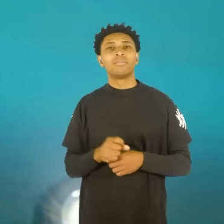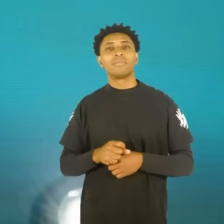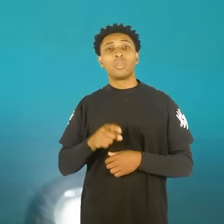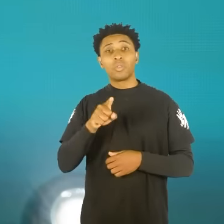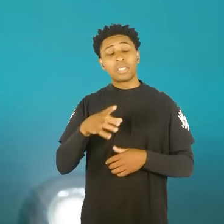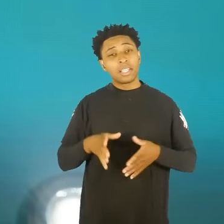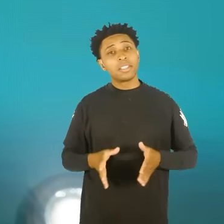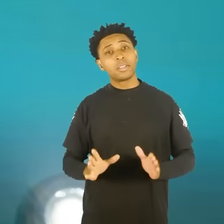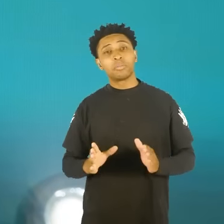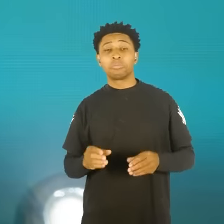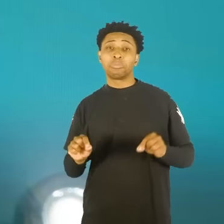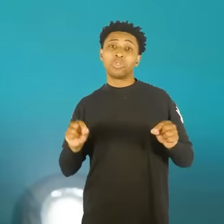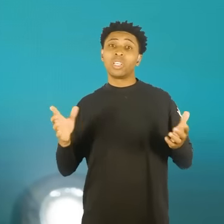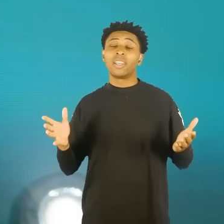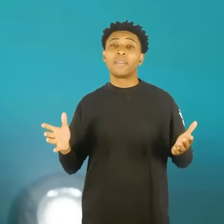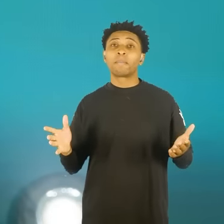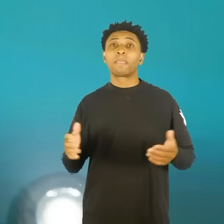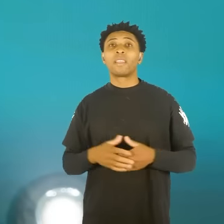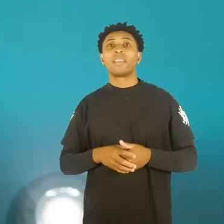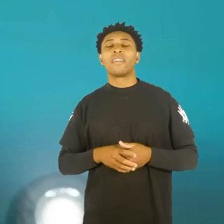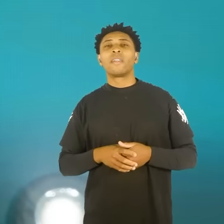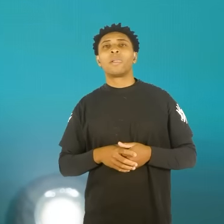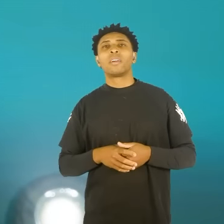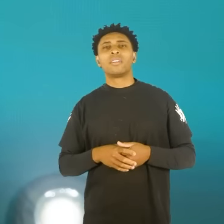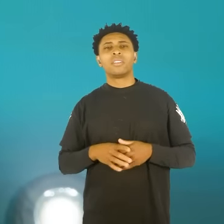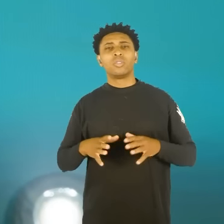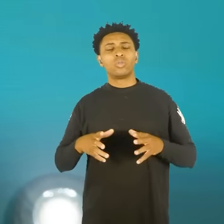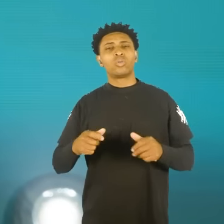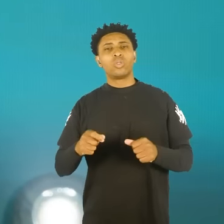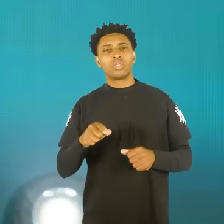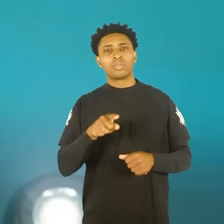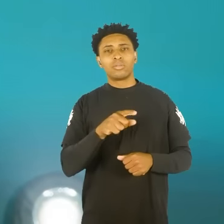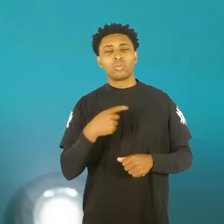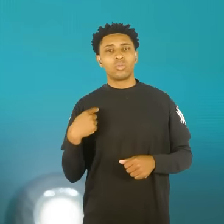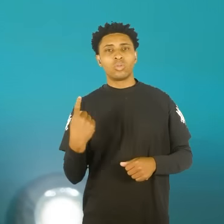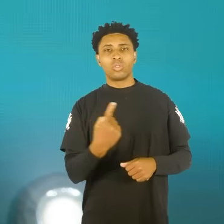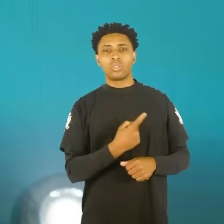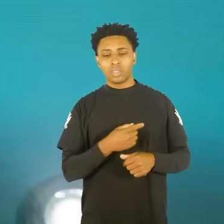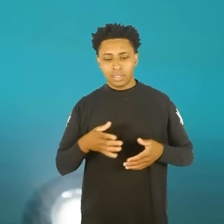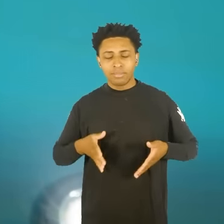Mas nem todos os aqui nasceram em épocas tranquilas de seus pais.